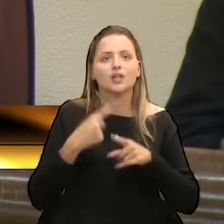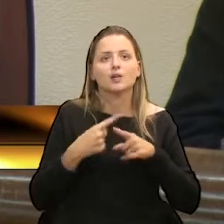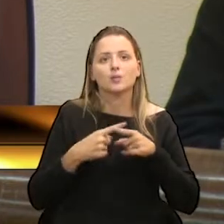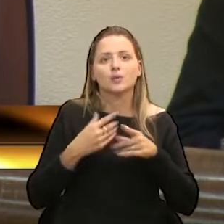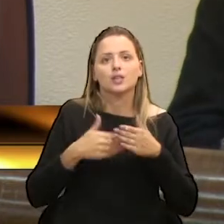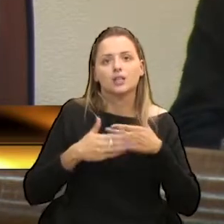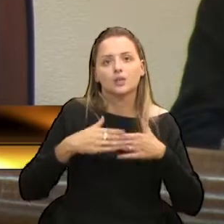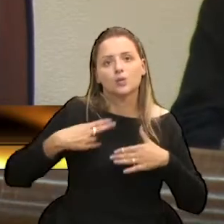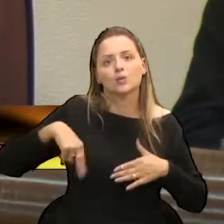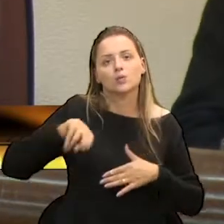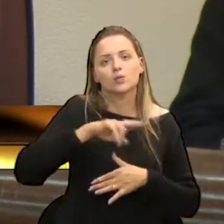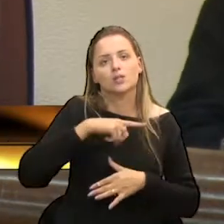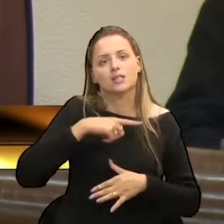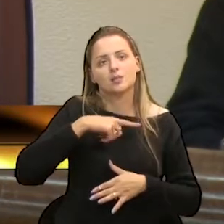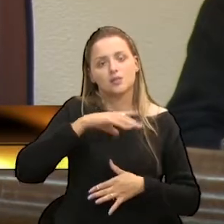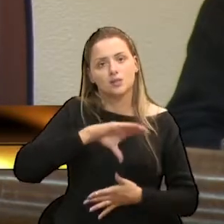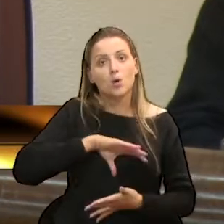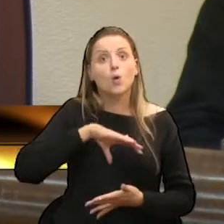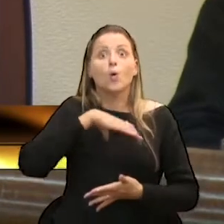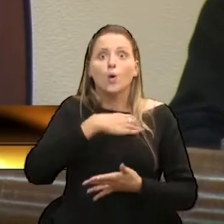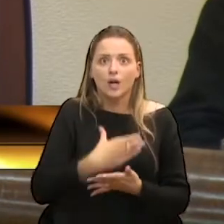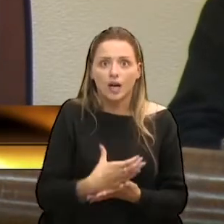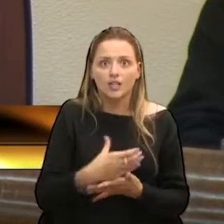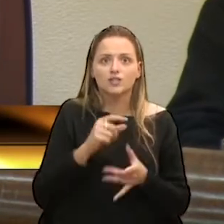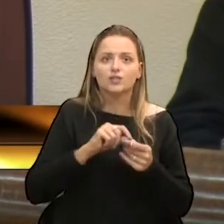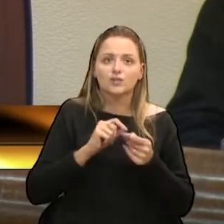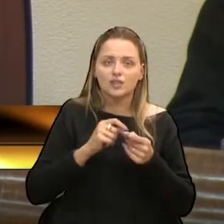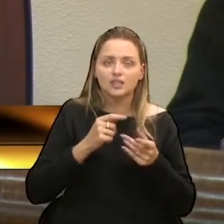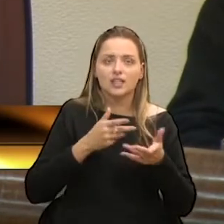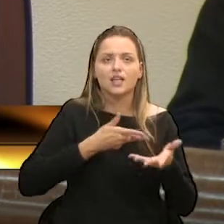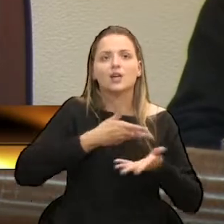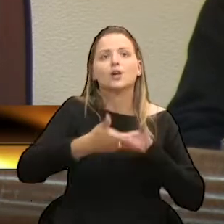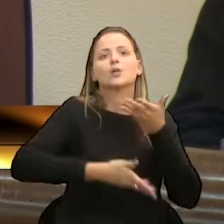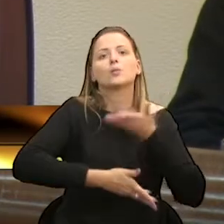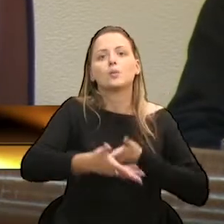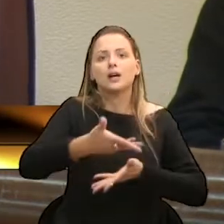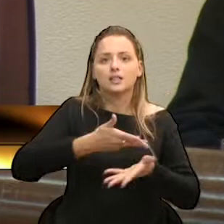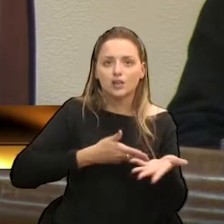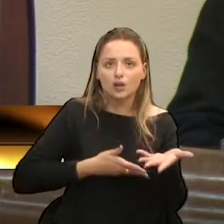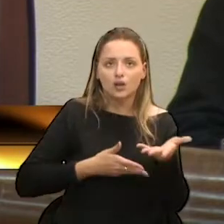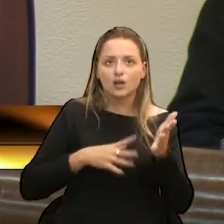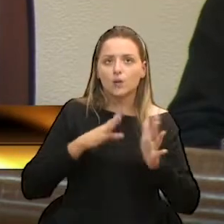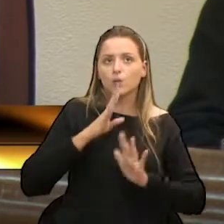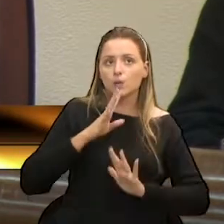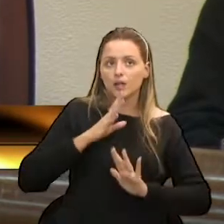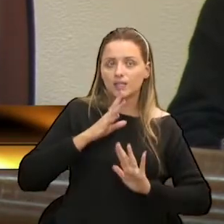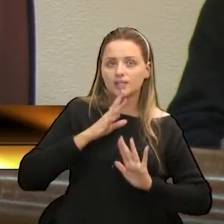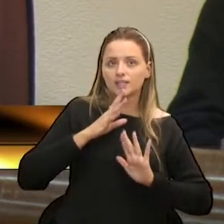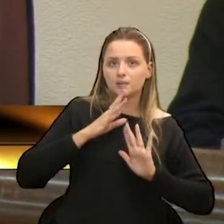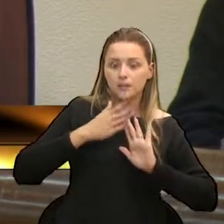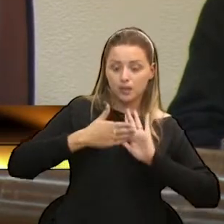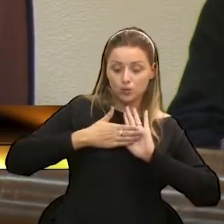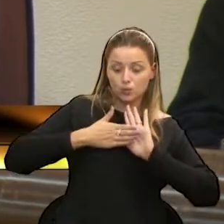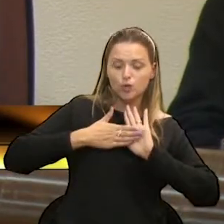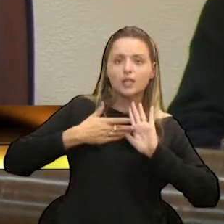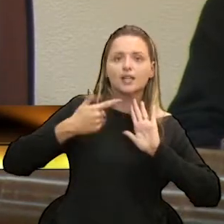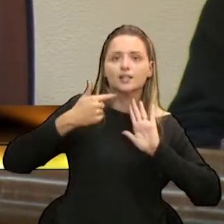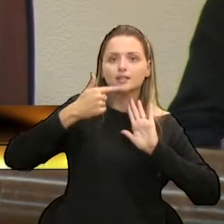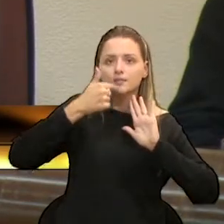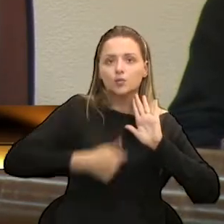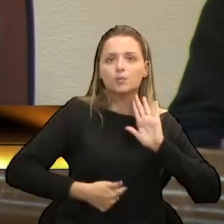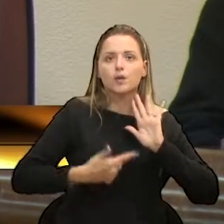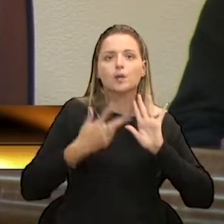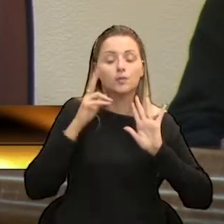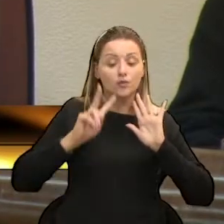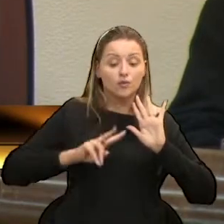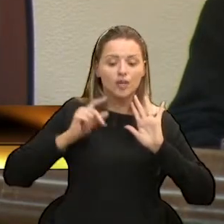que fazer e ter a coragem de fazer um diálogo com nós mesmos, muitas vezes pararmos para pensar um pouquinho, ver o que está